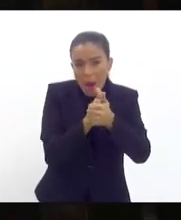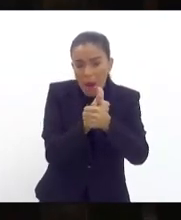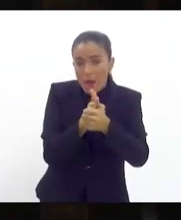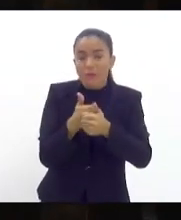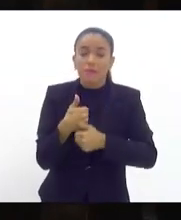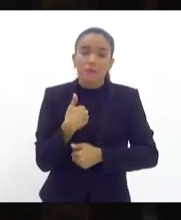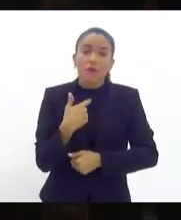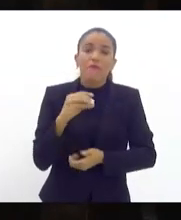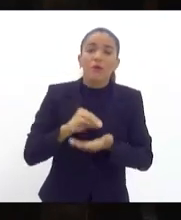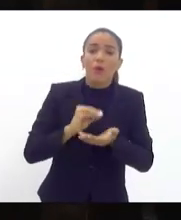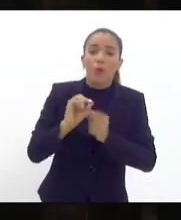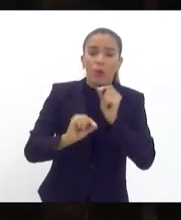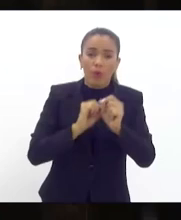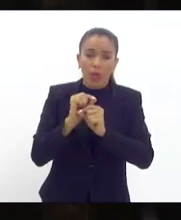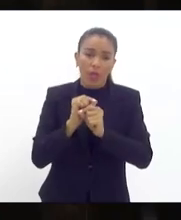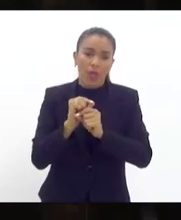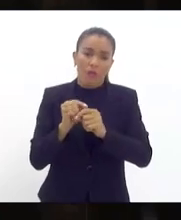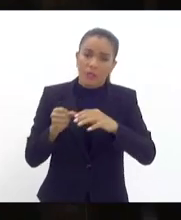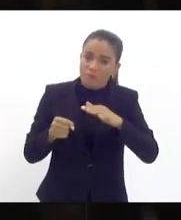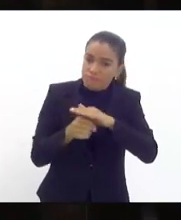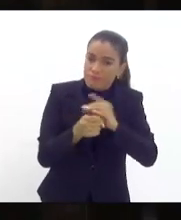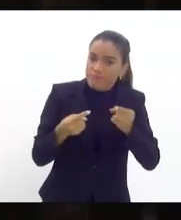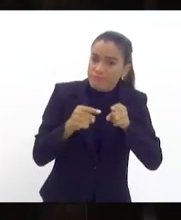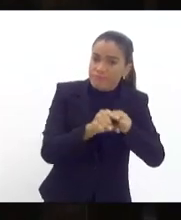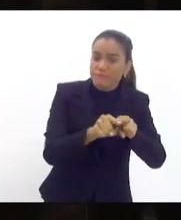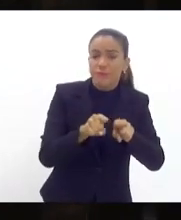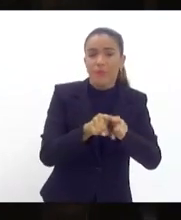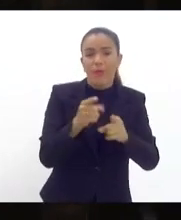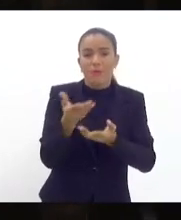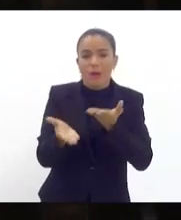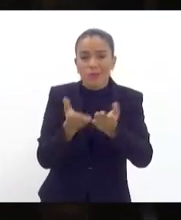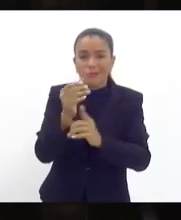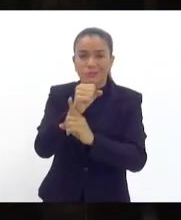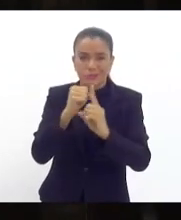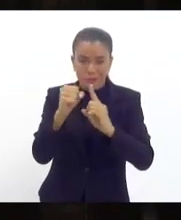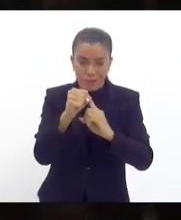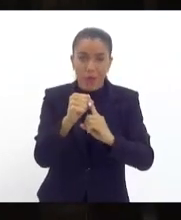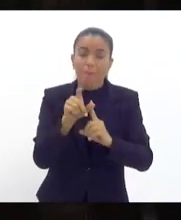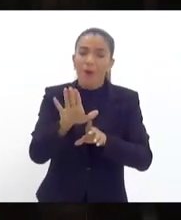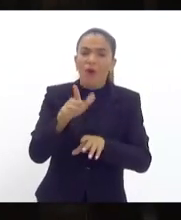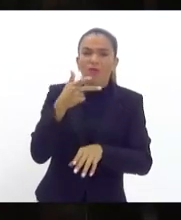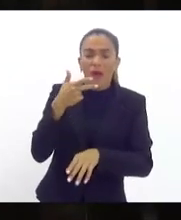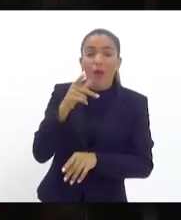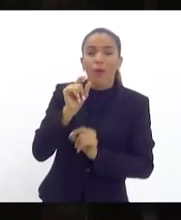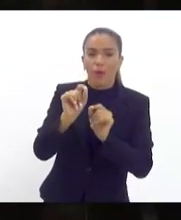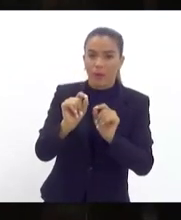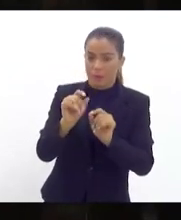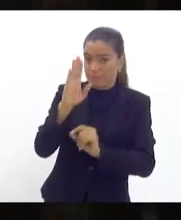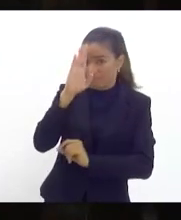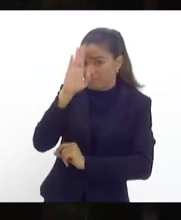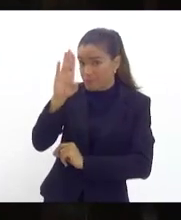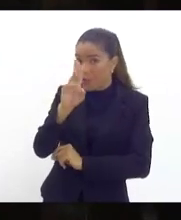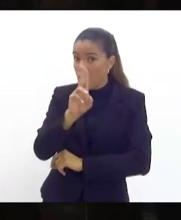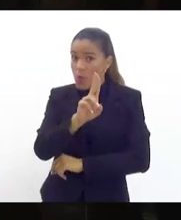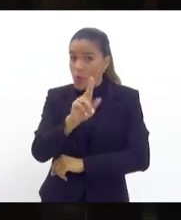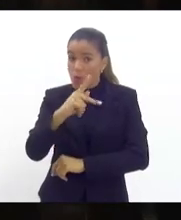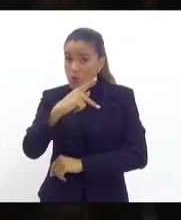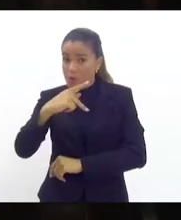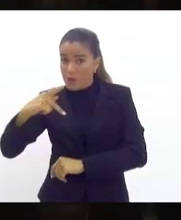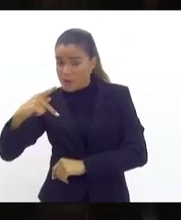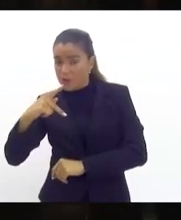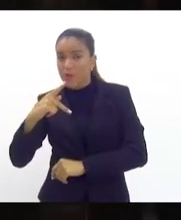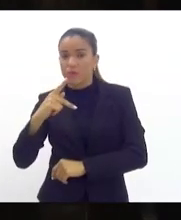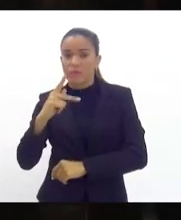que entrasse um serviço social mas não é isso que eu quero falar porque eu quero falar é o seguinte quando quando as UPP é